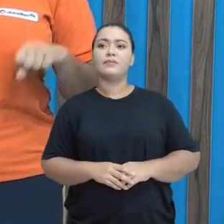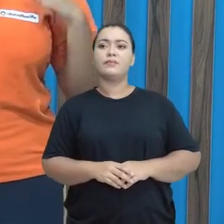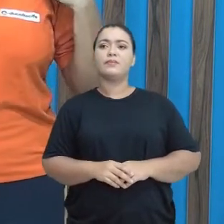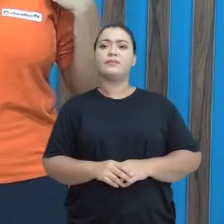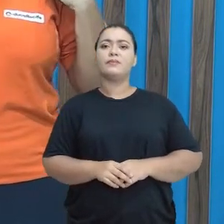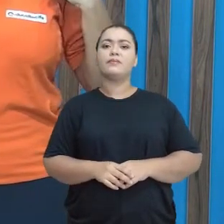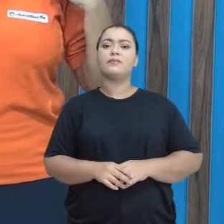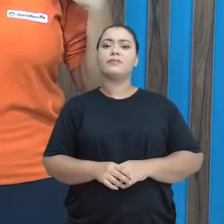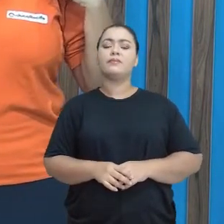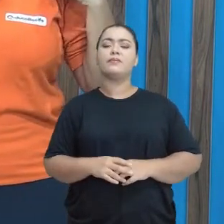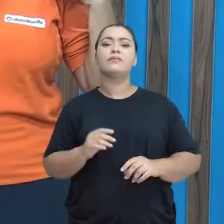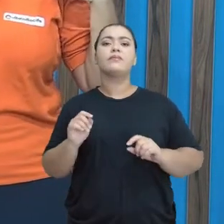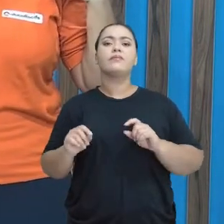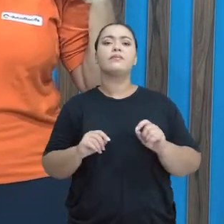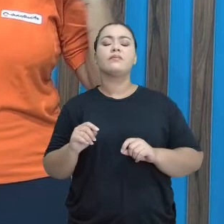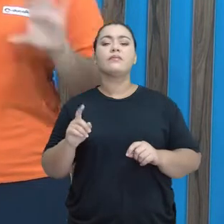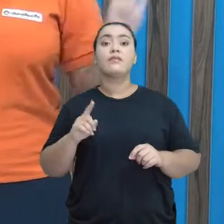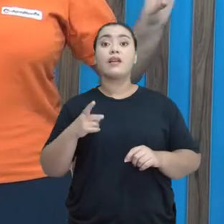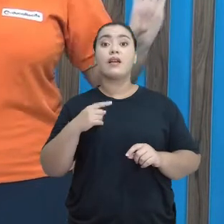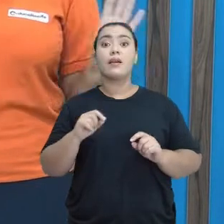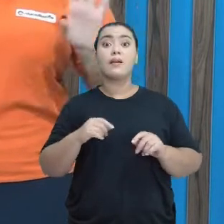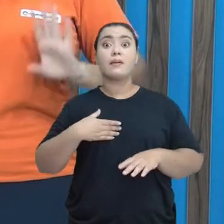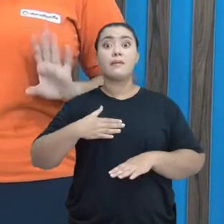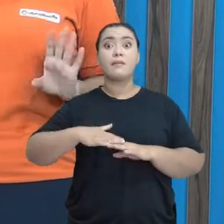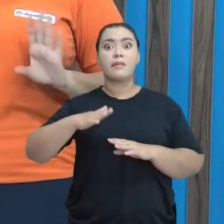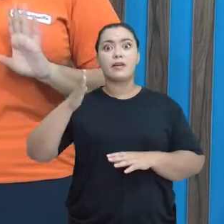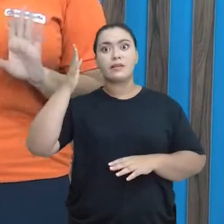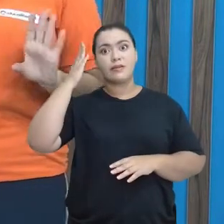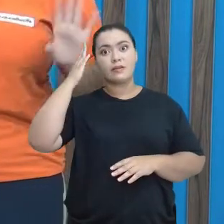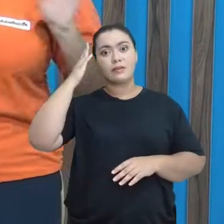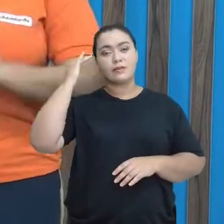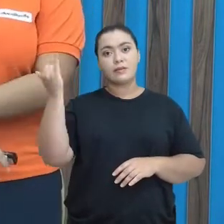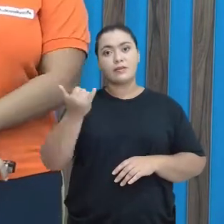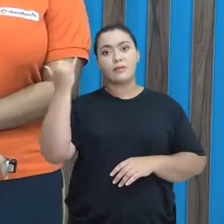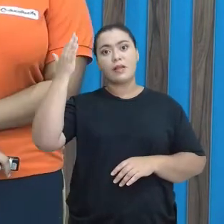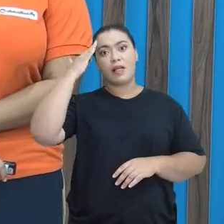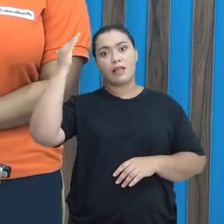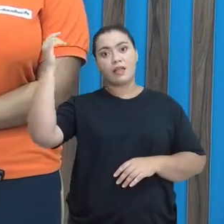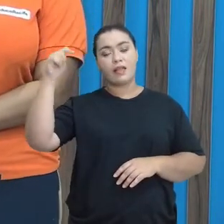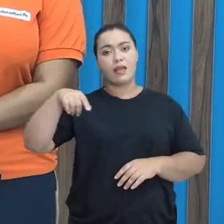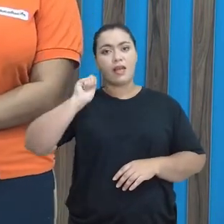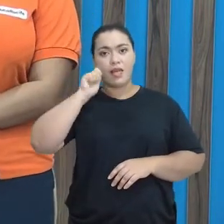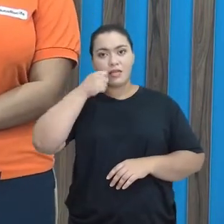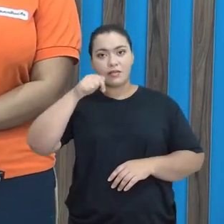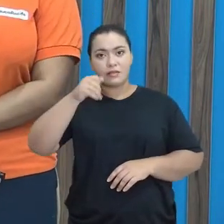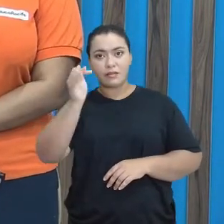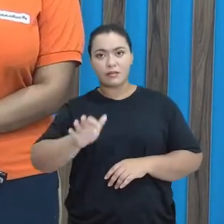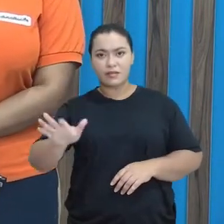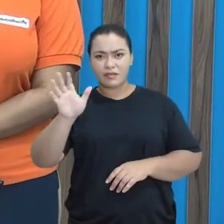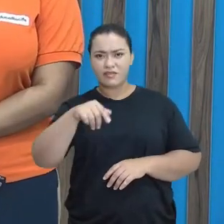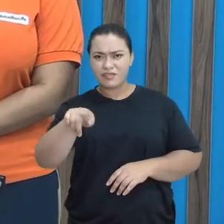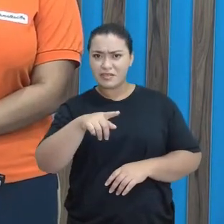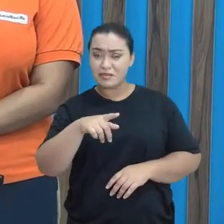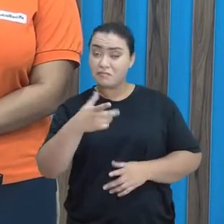videozinho curtinho sobre uma das mais importantes artistas brasileiras. Será que vocês vão adivinhar quem é?